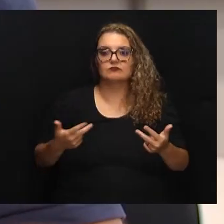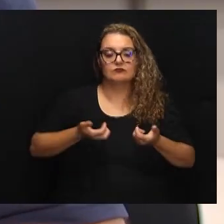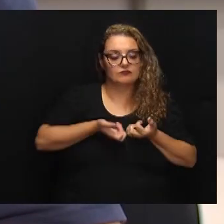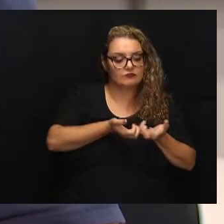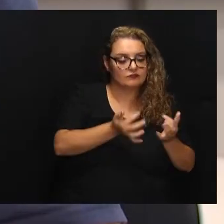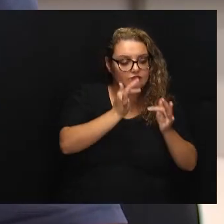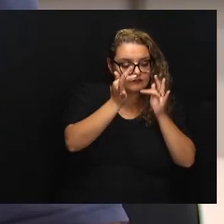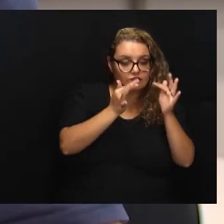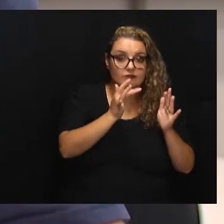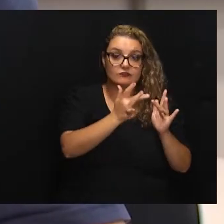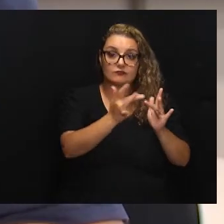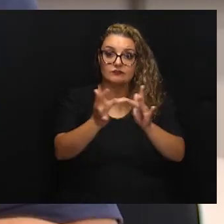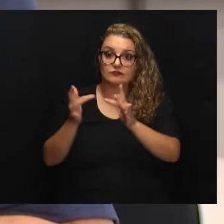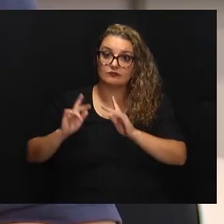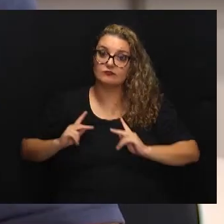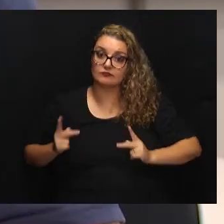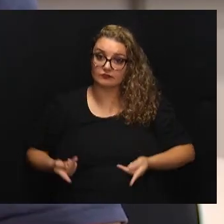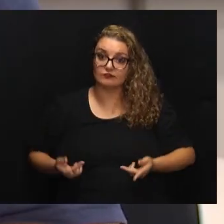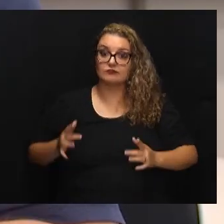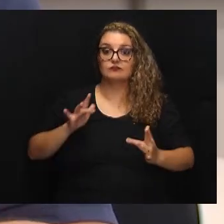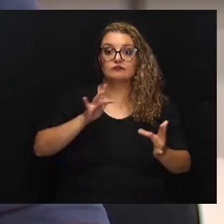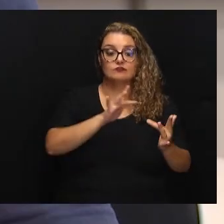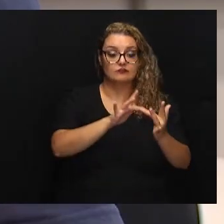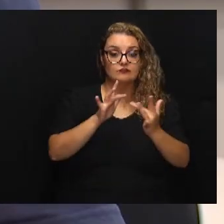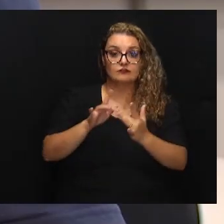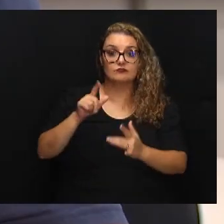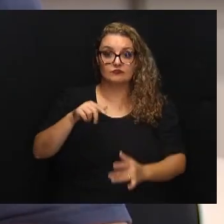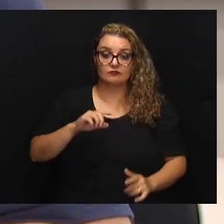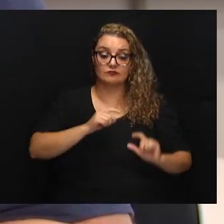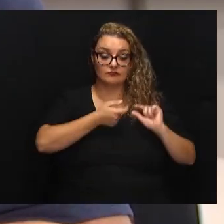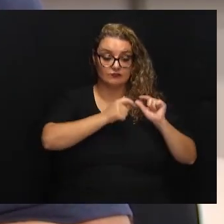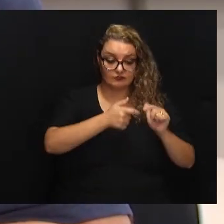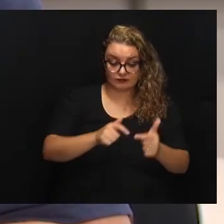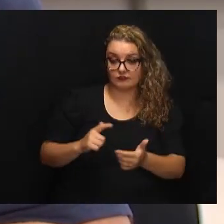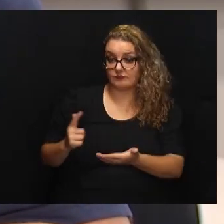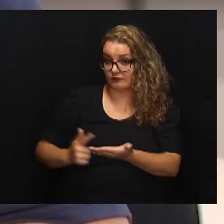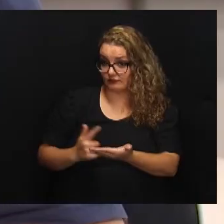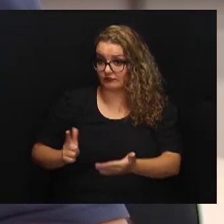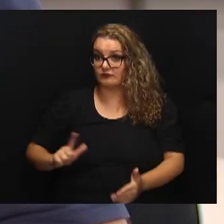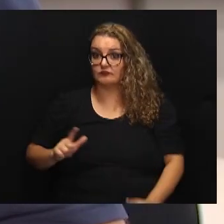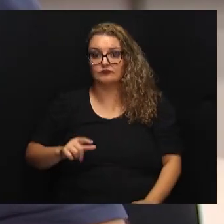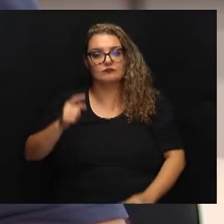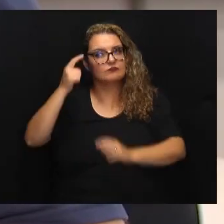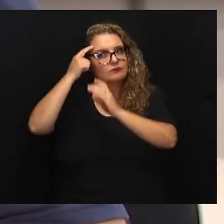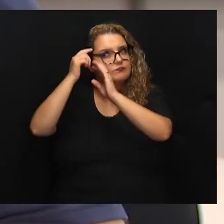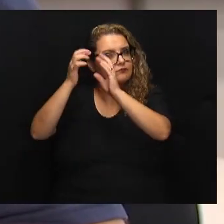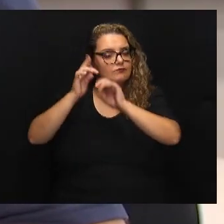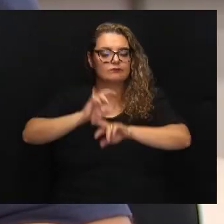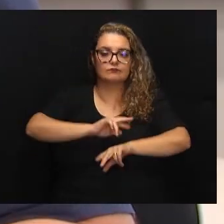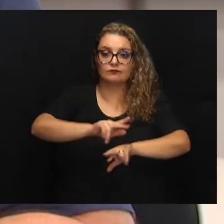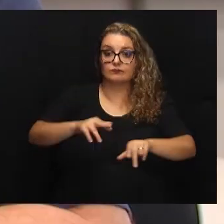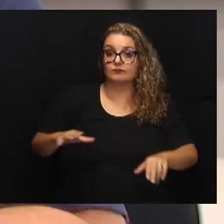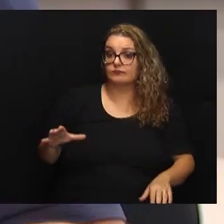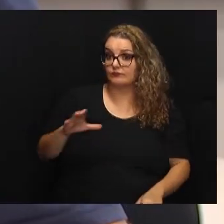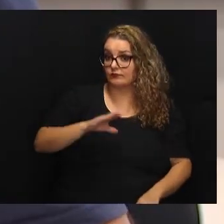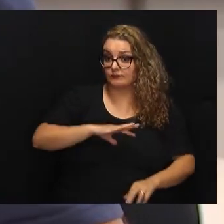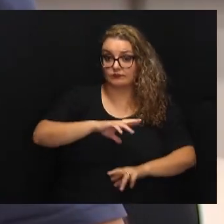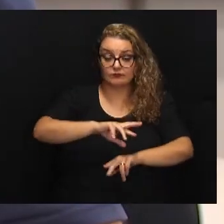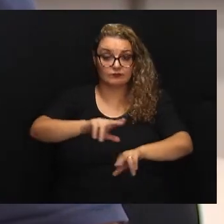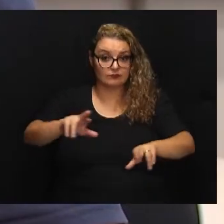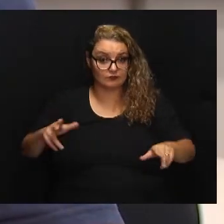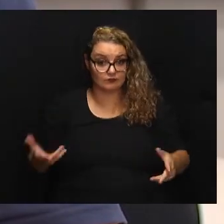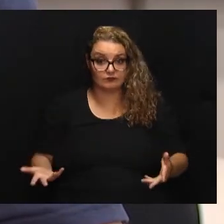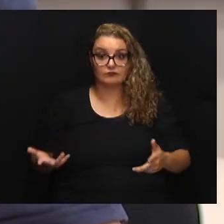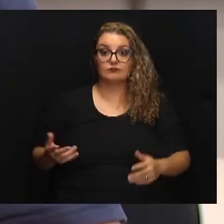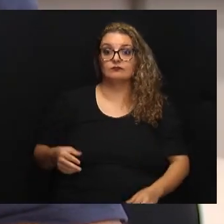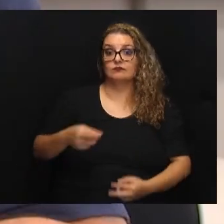que existe das pequenas coisas, dos jardins, dos contatos humanos. Então é um livro, um clássico da literatura que traz muitas